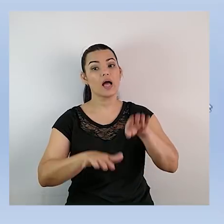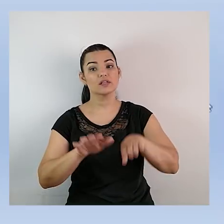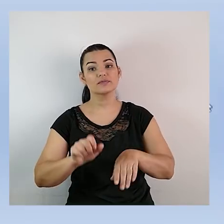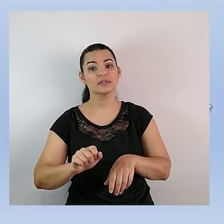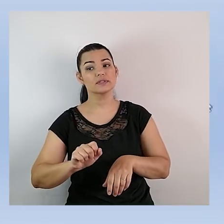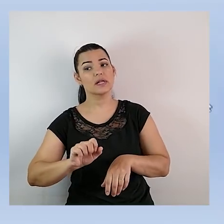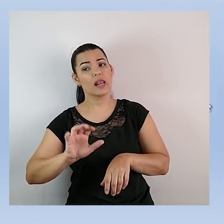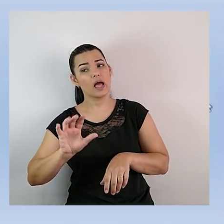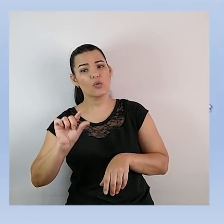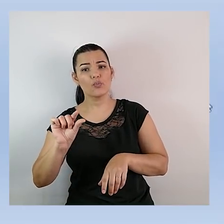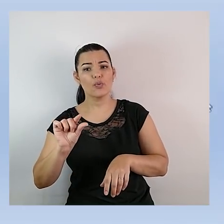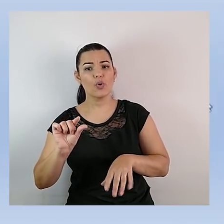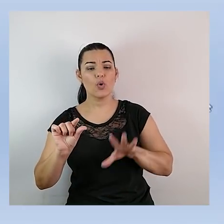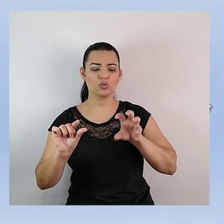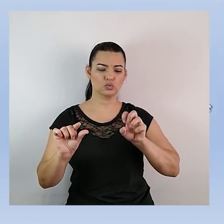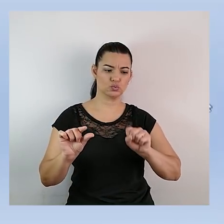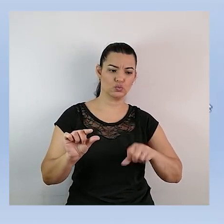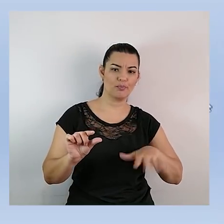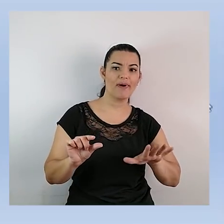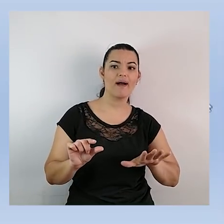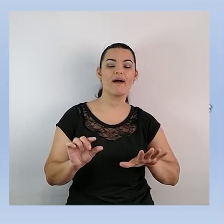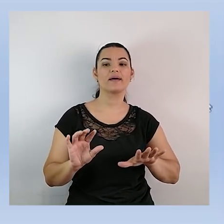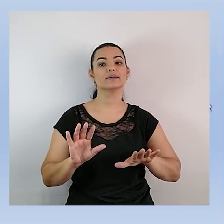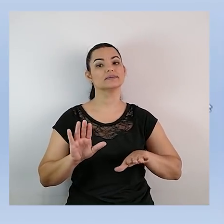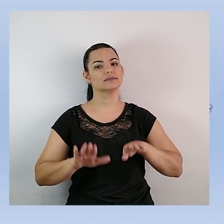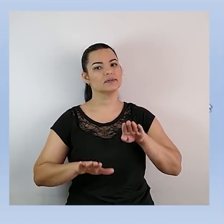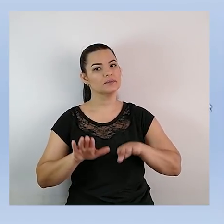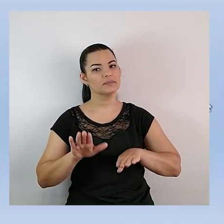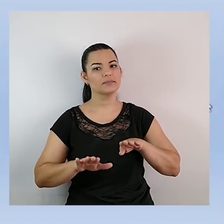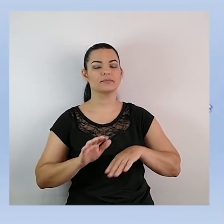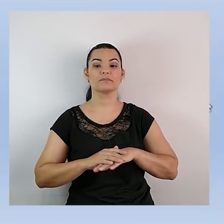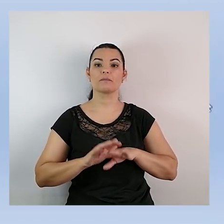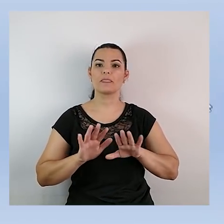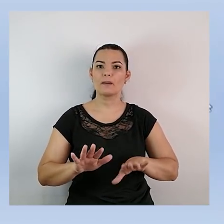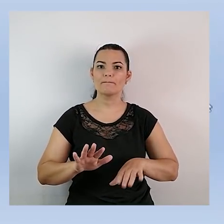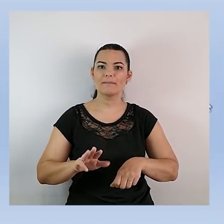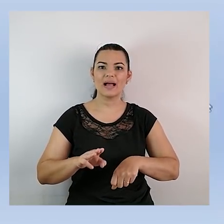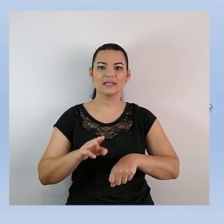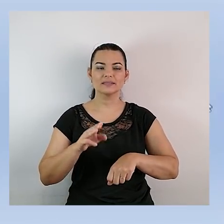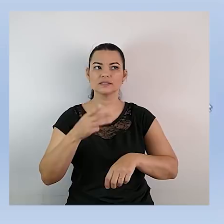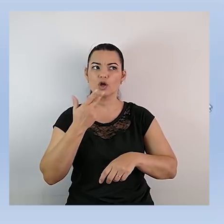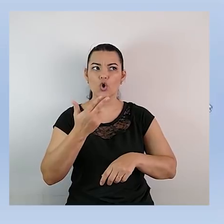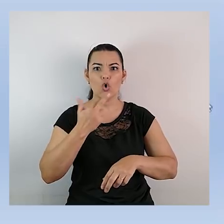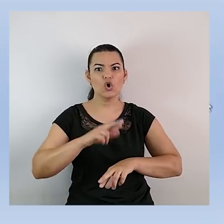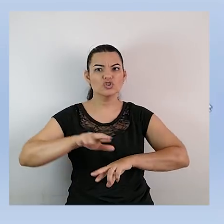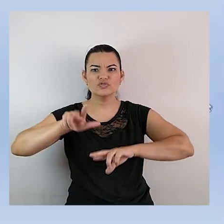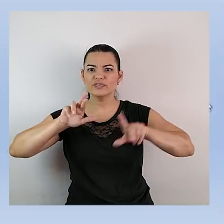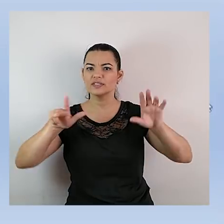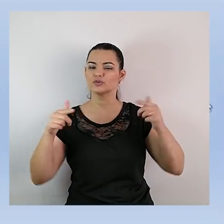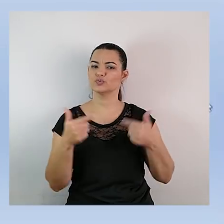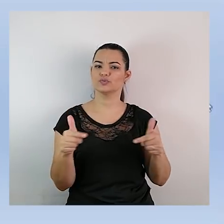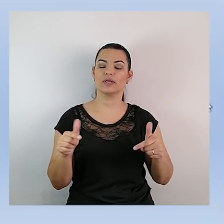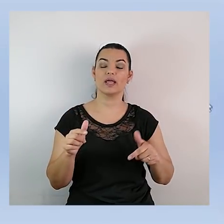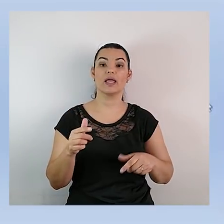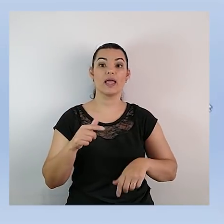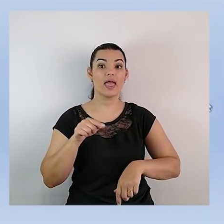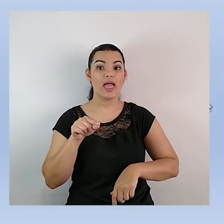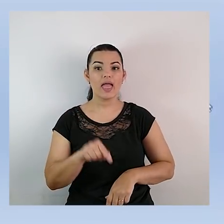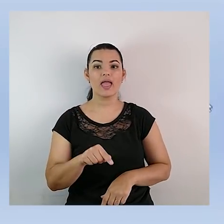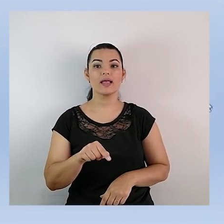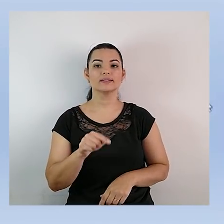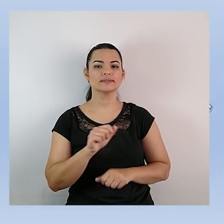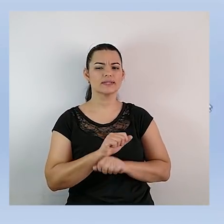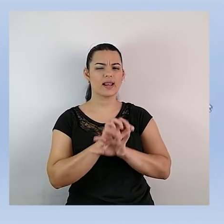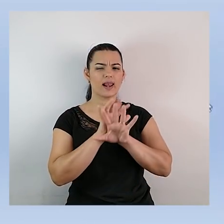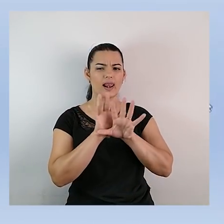marrom, às vezes vão ser mais escuras, às vezes mais claras, mas não tem mudança de cor. Essa cor mais clara